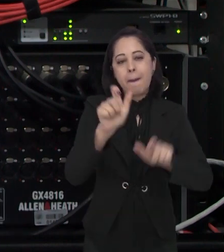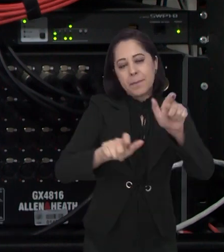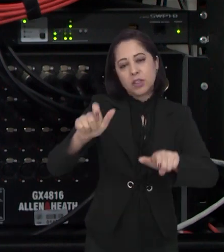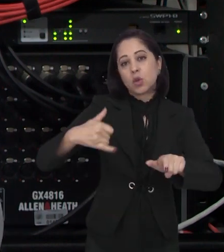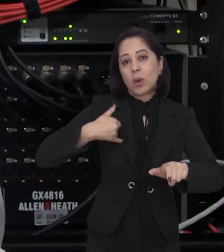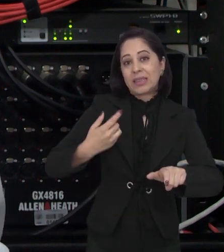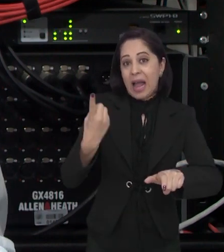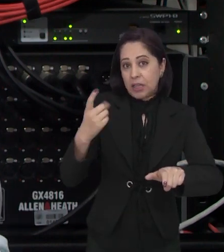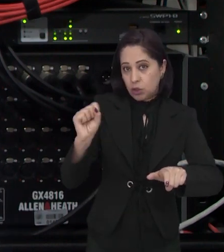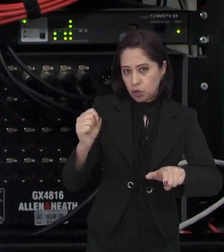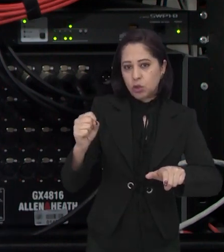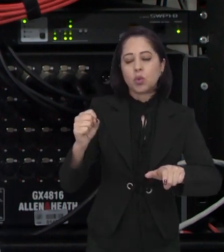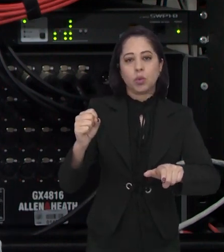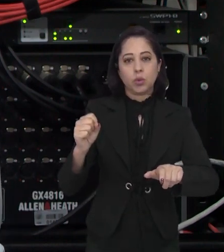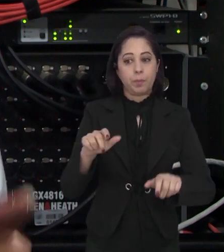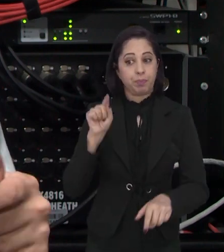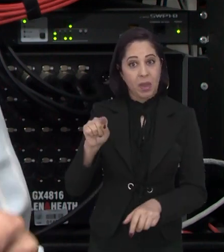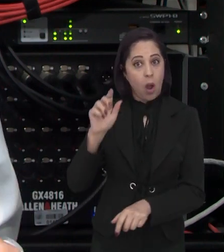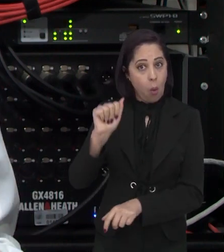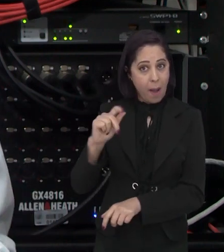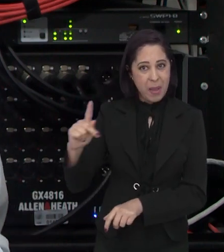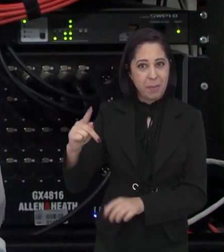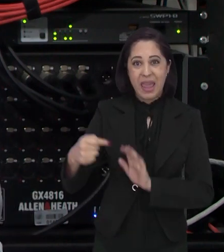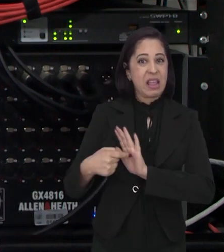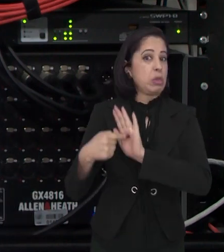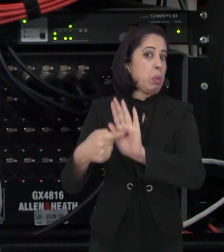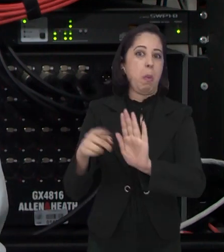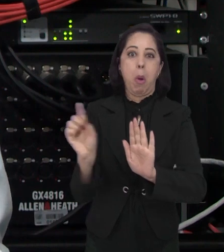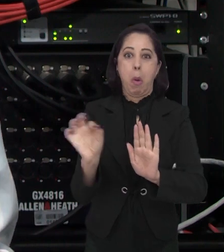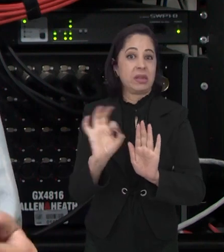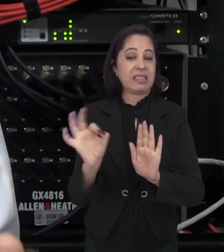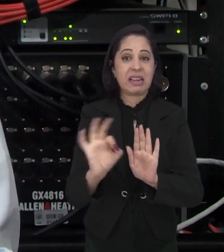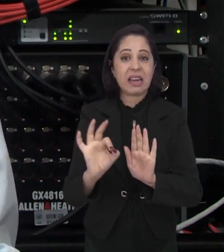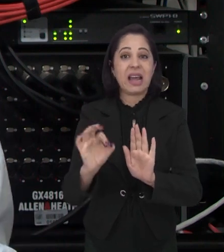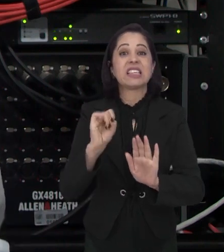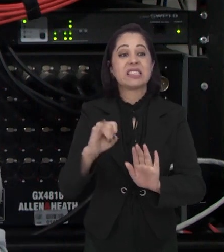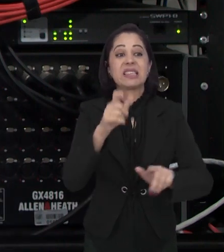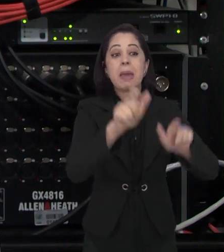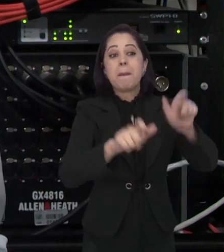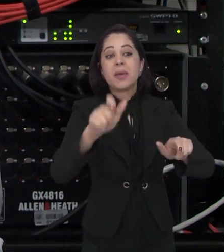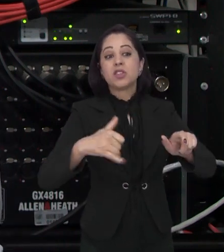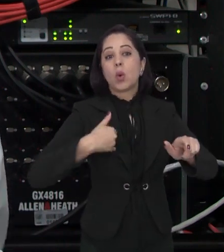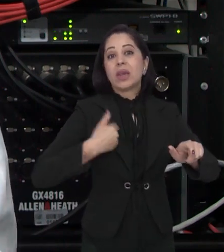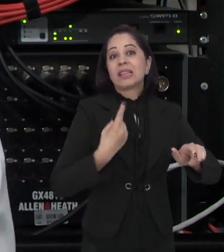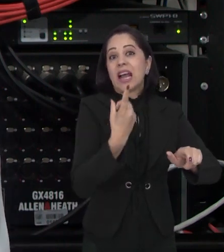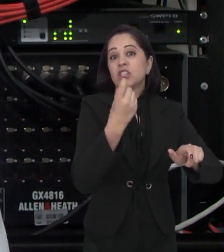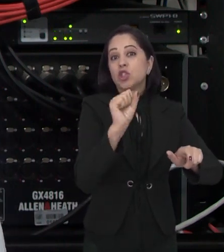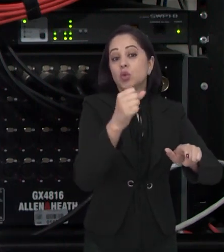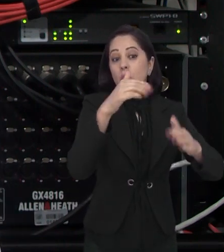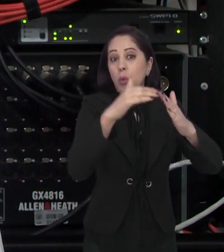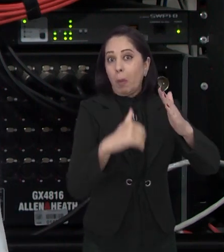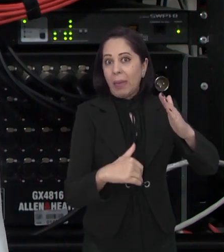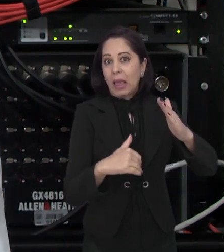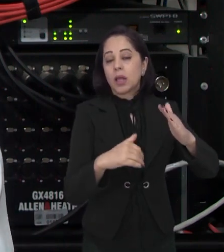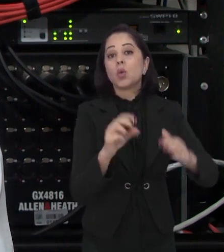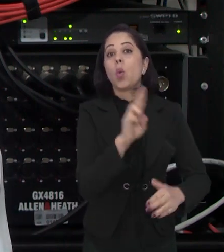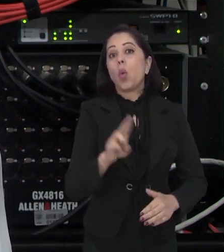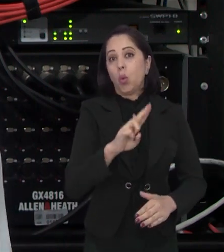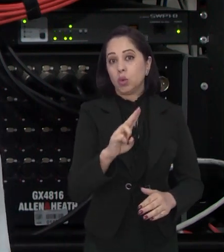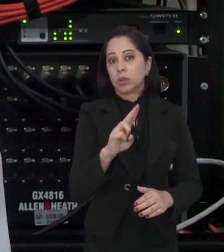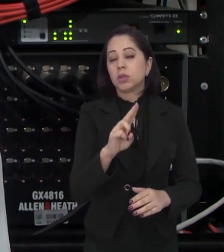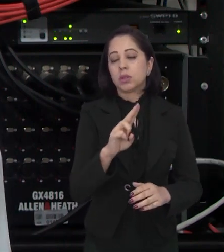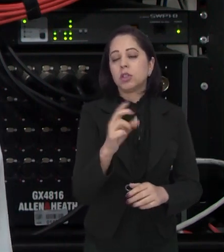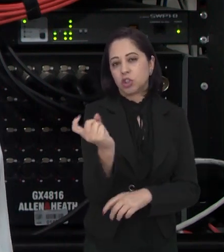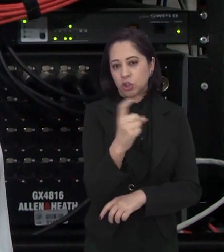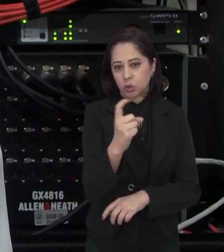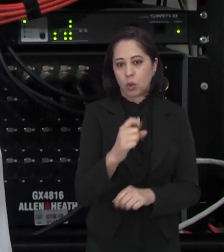aplicativo não revela quantas pessoas com menos de 18 anos utilizam o aplicativo. Mas então, indo, né, para o caso, a gente